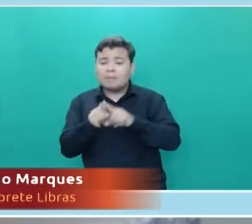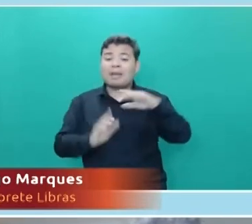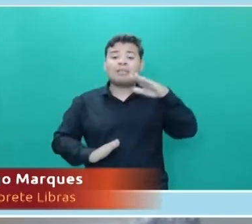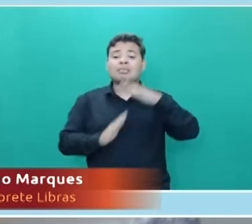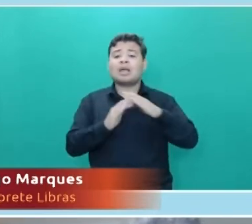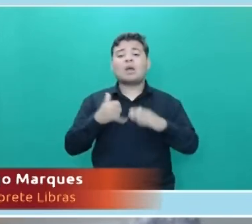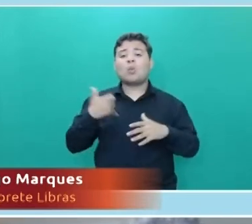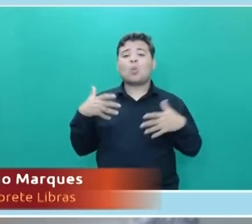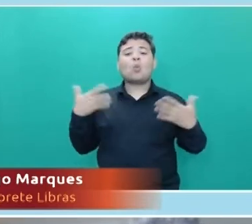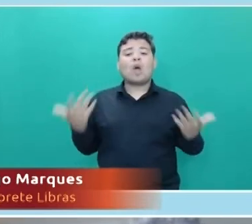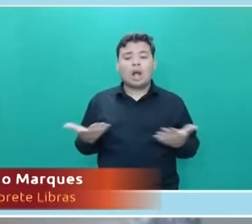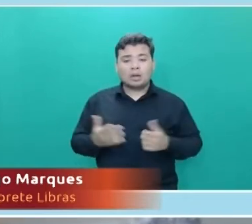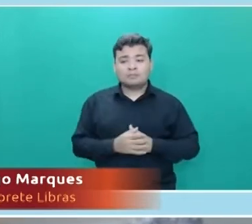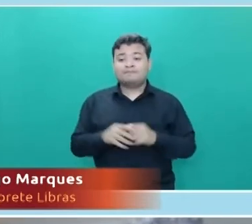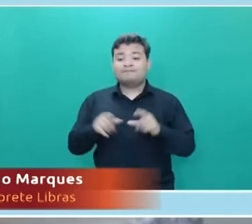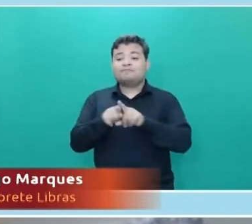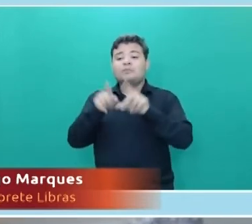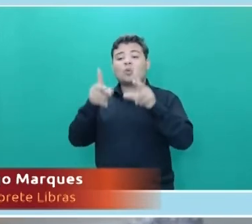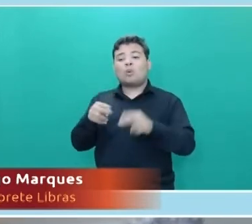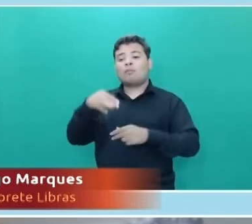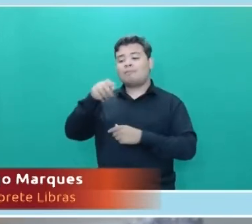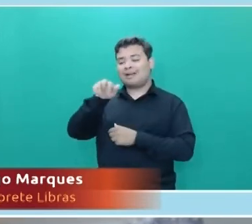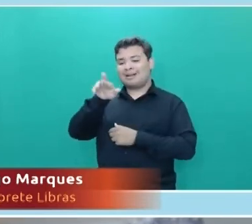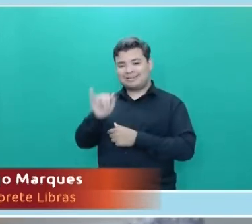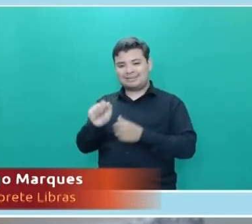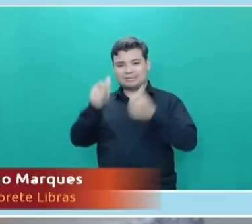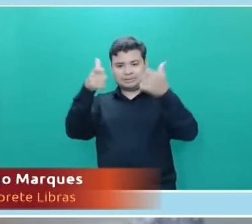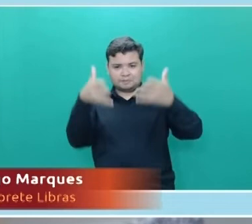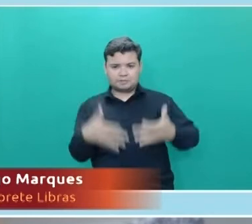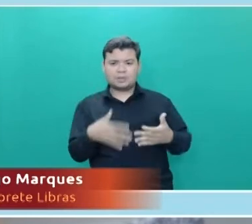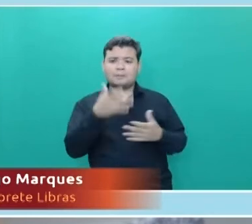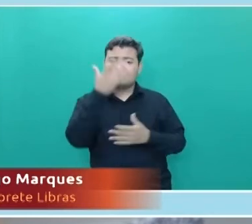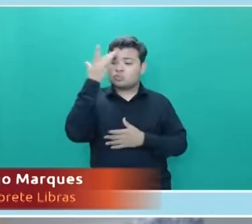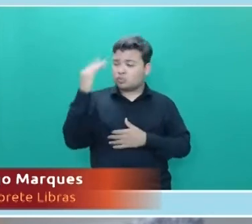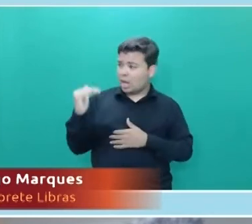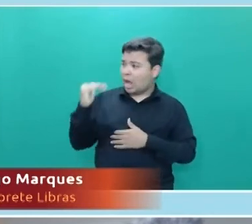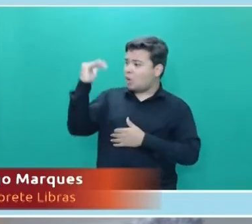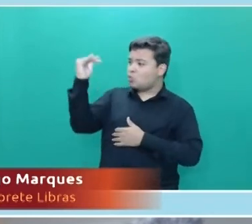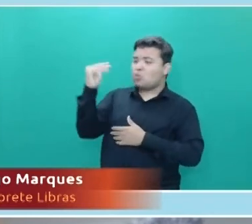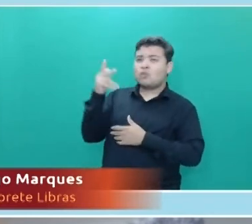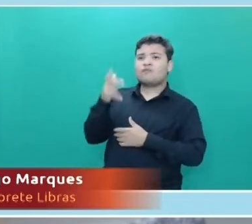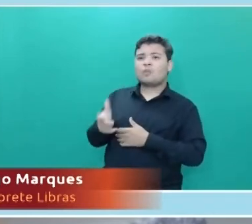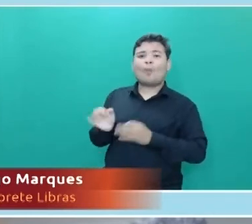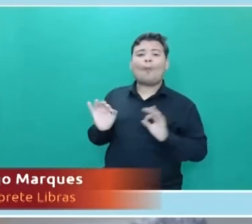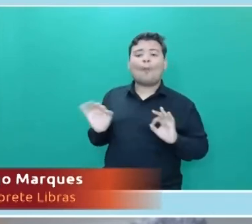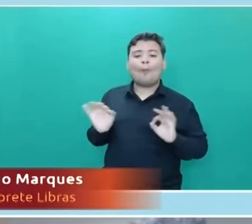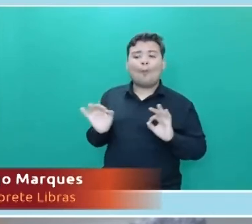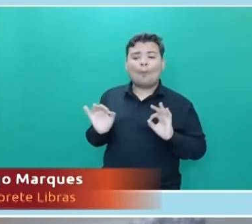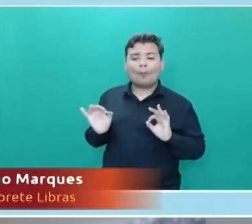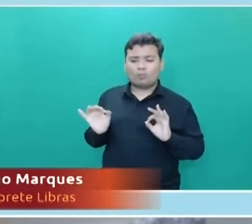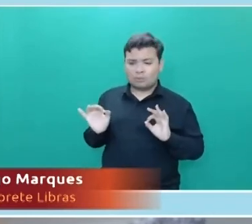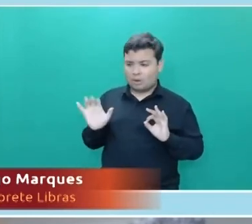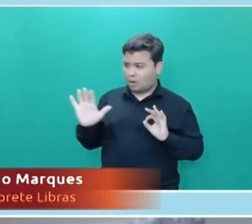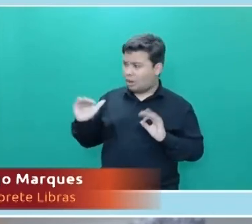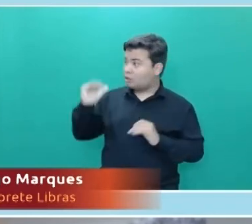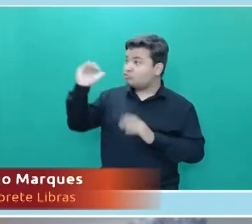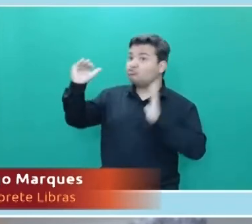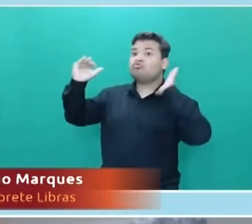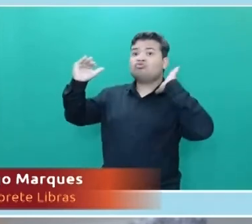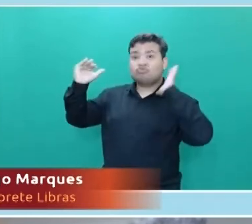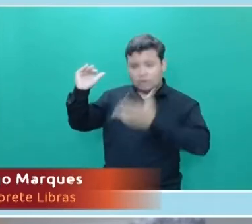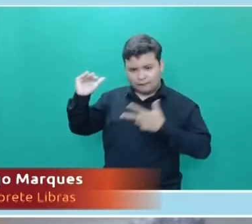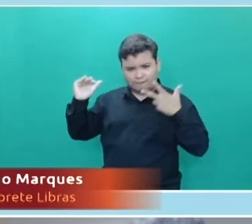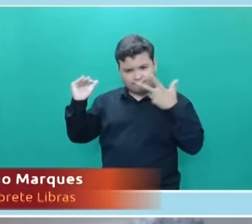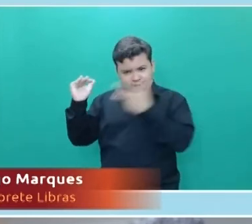Maria, um adulto que não foi vacinado, ele pode se vacinar mesmo depois de adulto? A